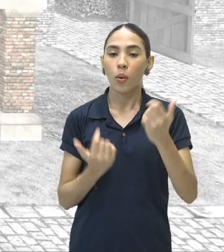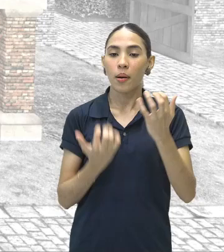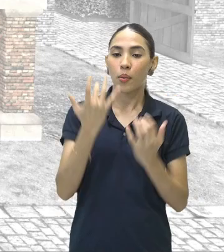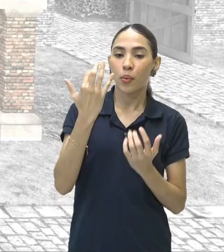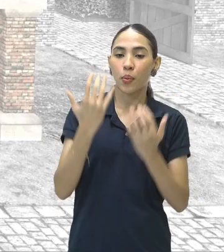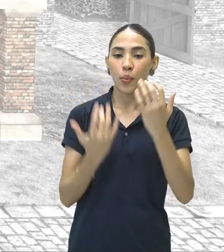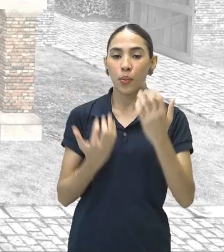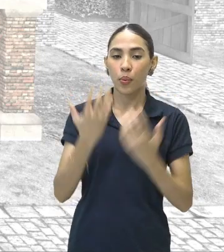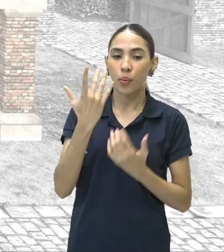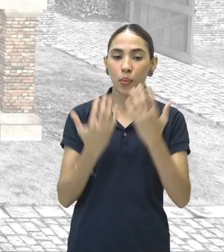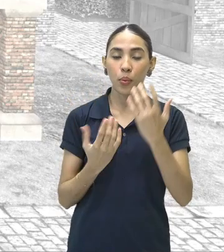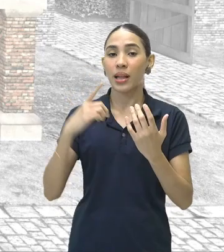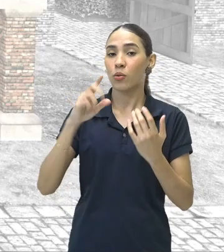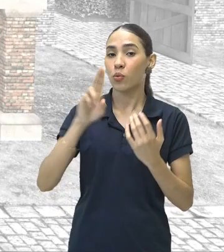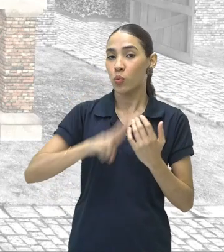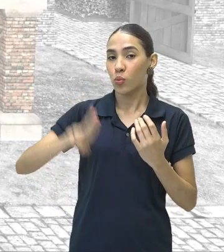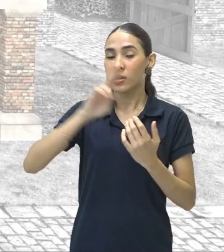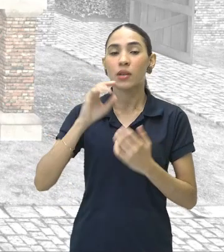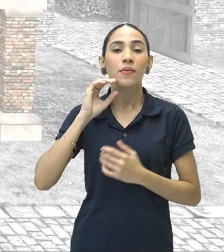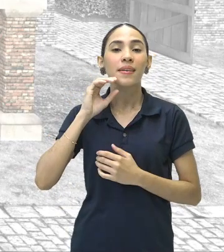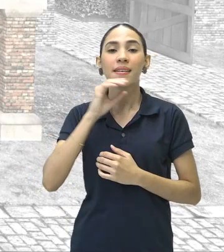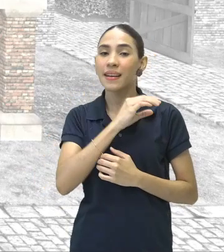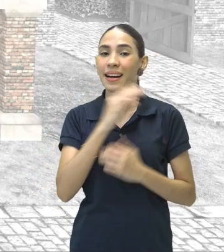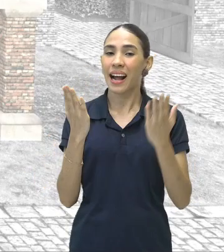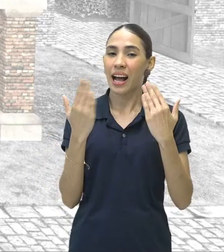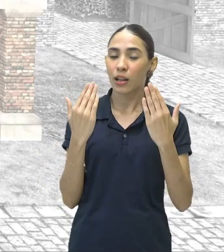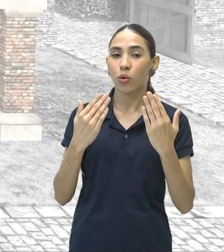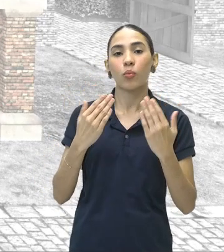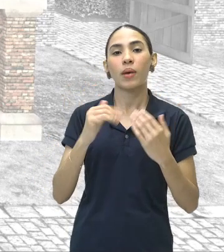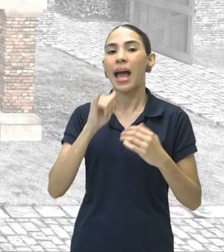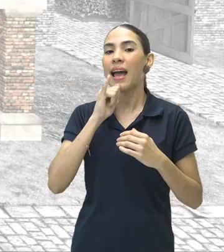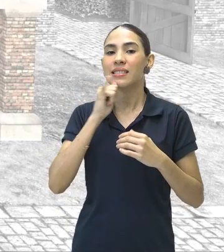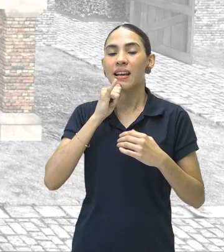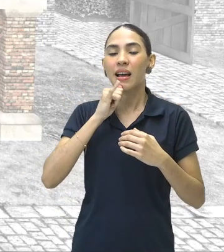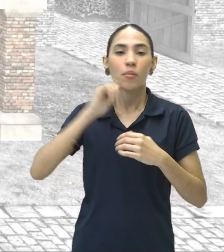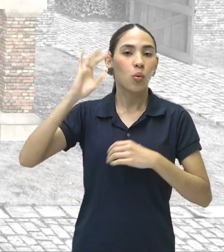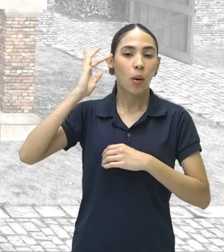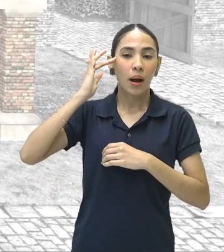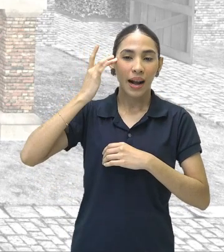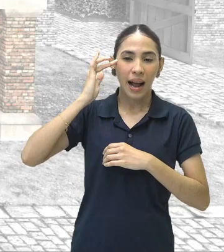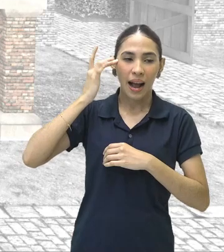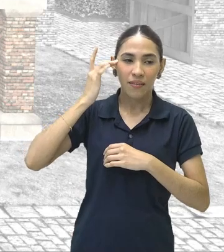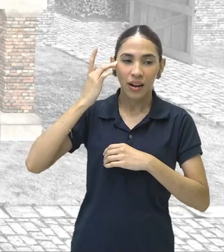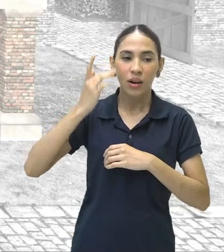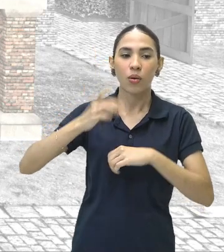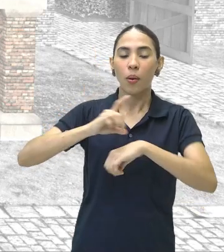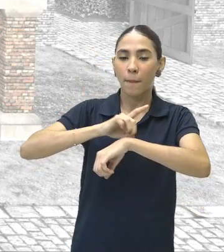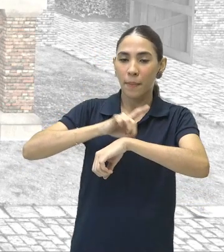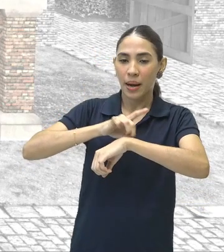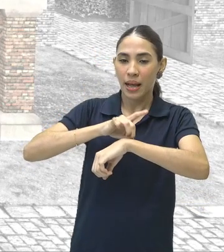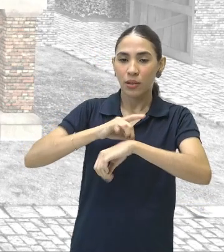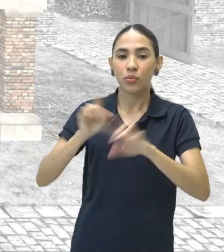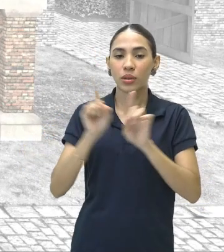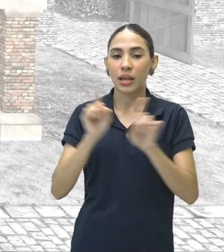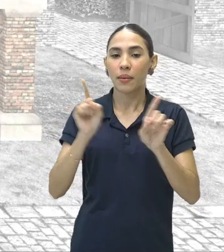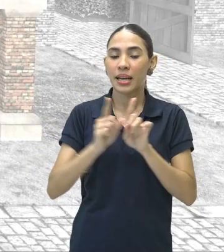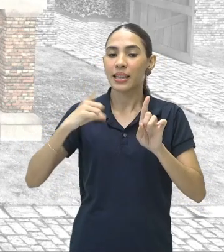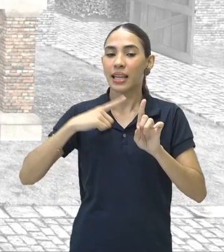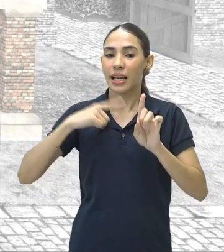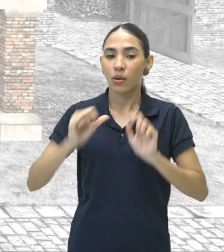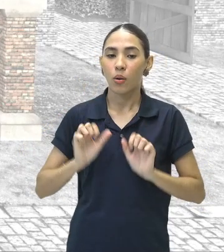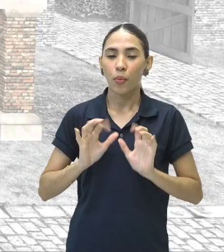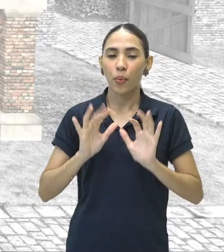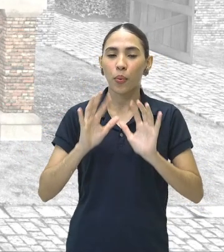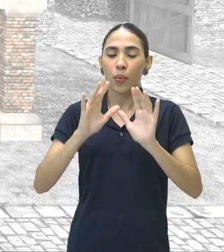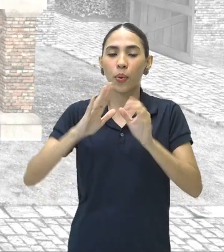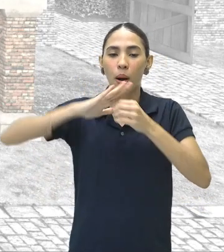uma fonte de calor, geralmente carvão, no início, produzindo vapor sob alta